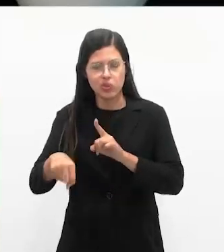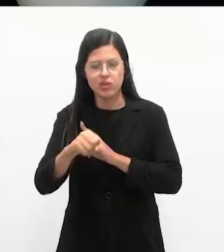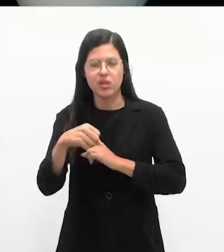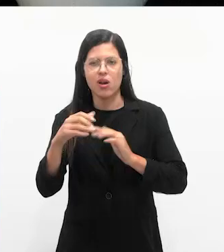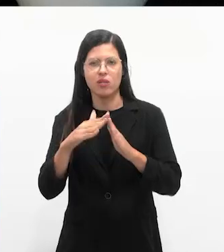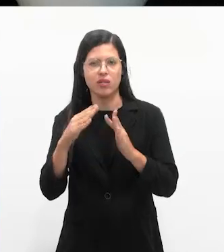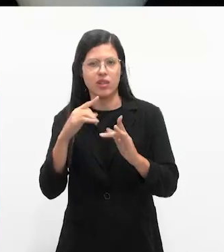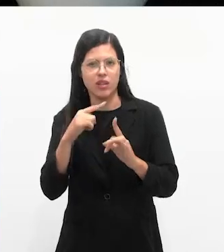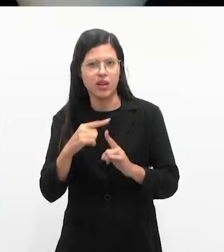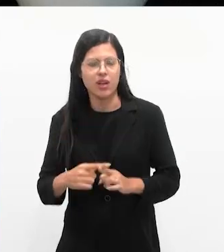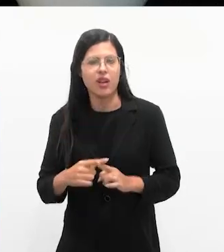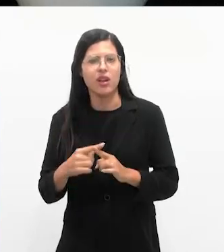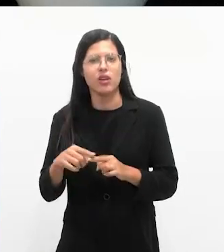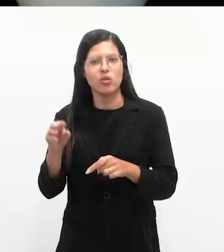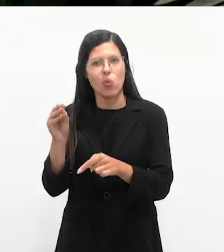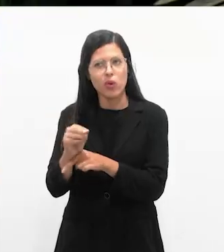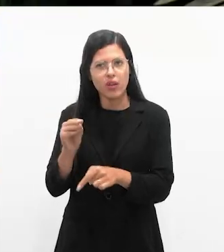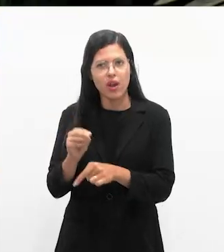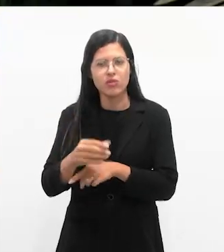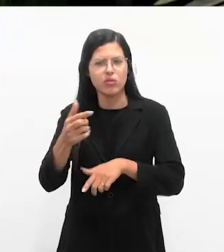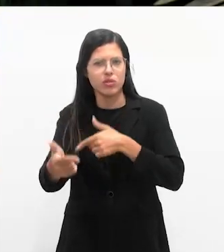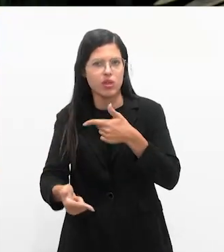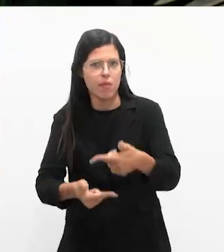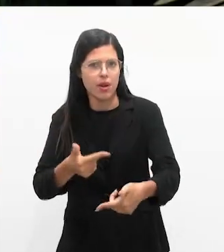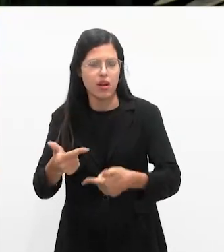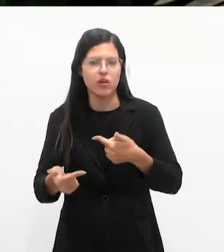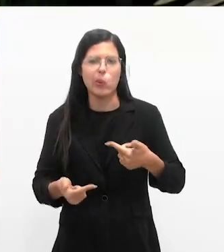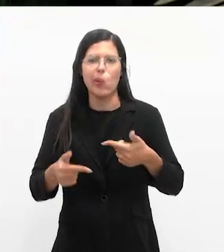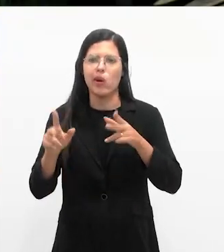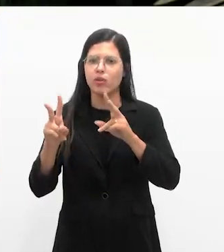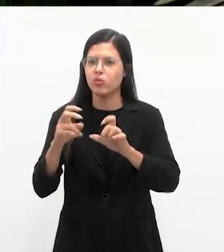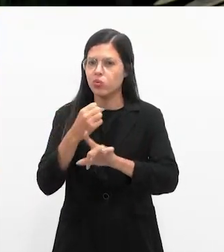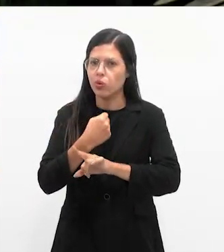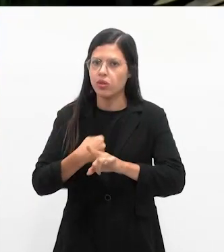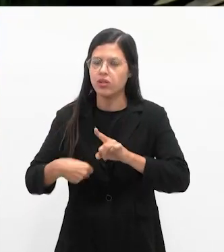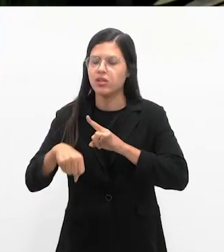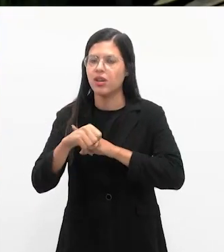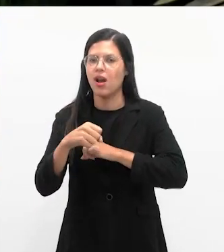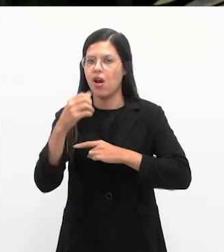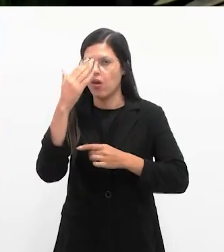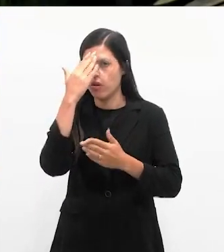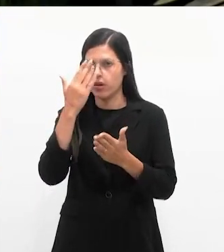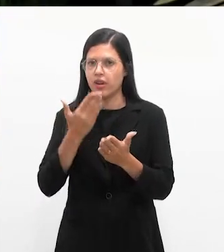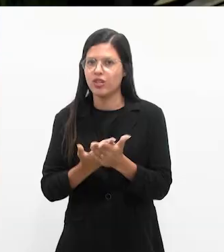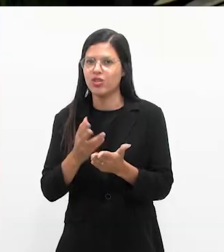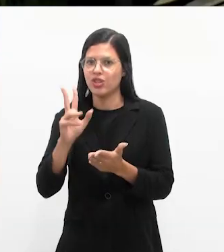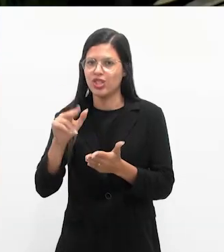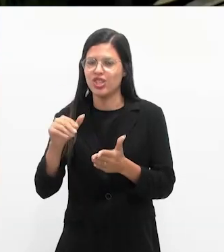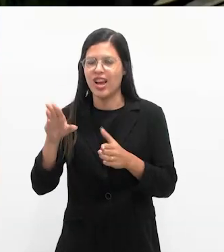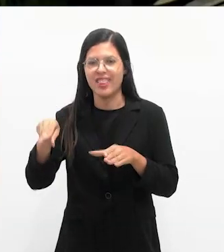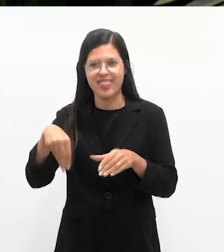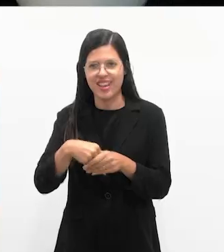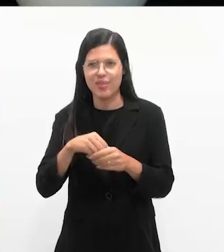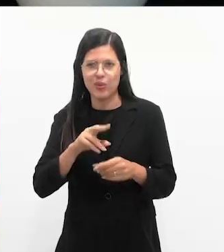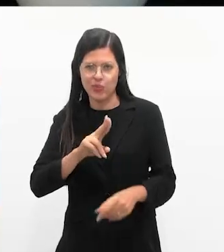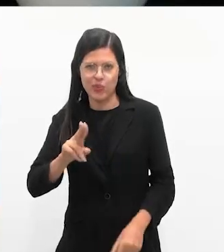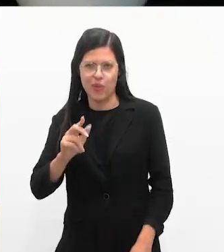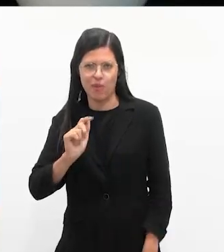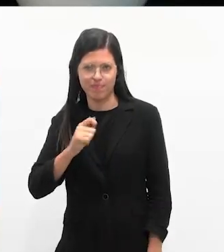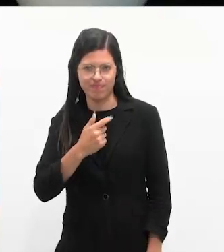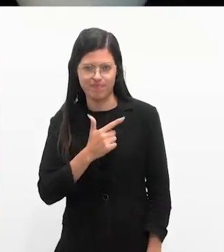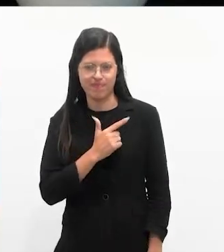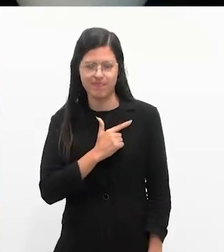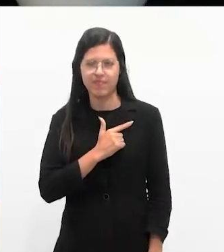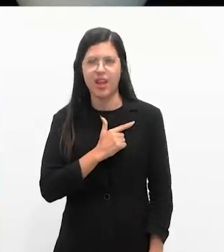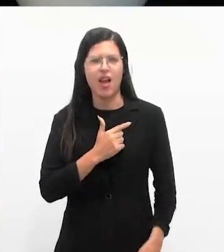os trabalhadores, com os operários, todas as questões sociais, creio que já estão imbuídas no seu próprio nome. Agora eu te faço